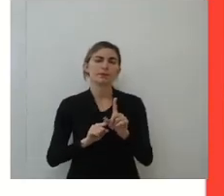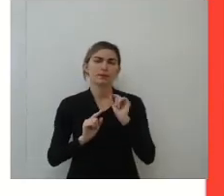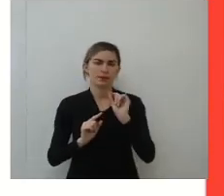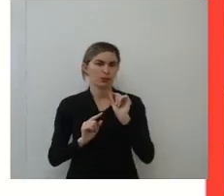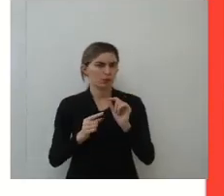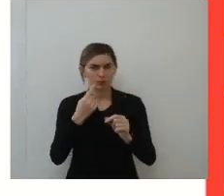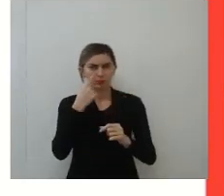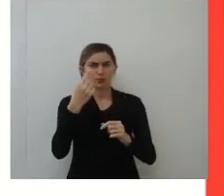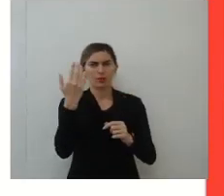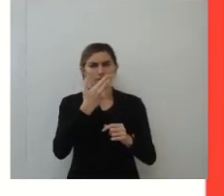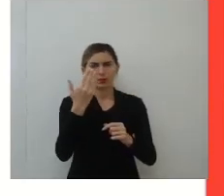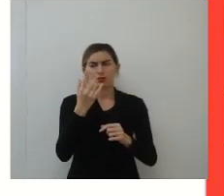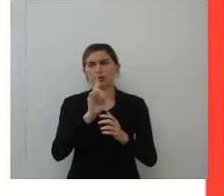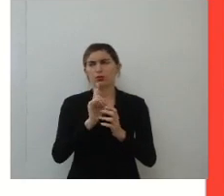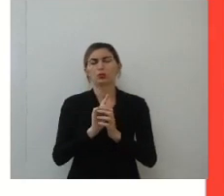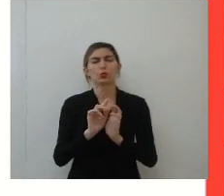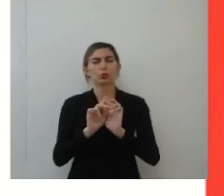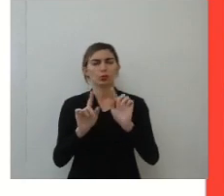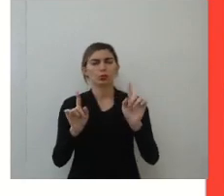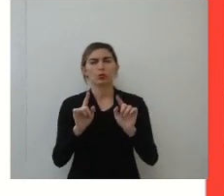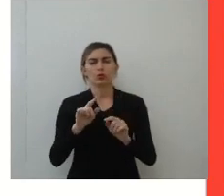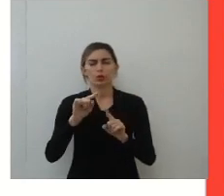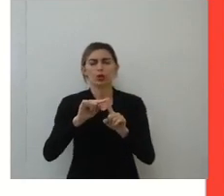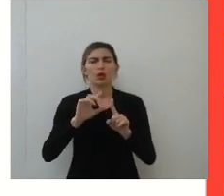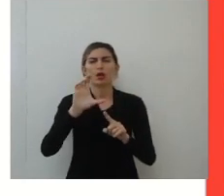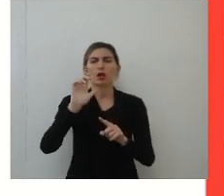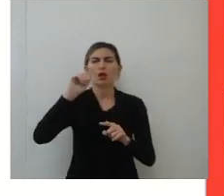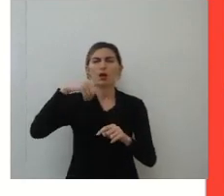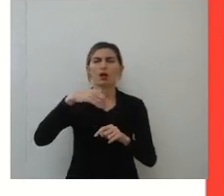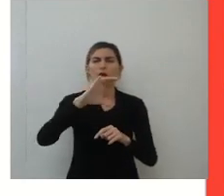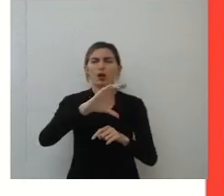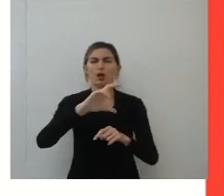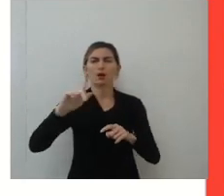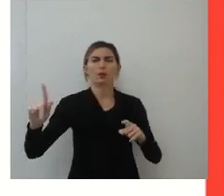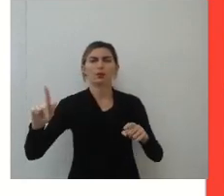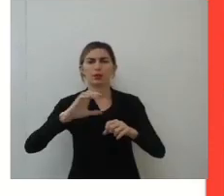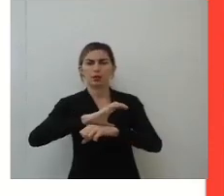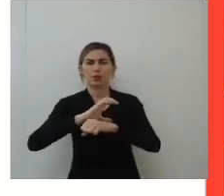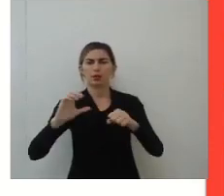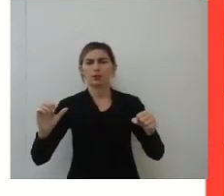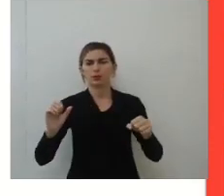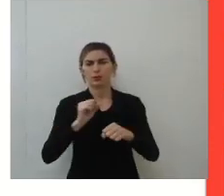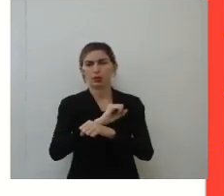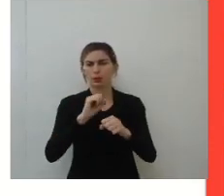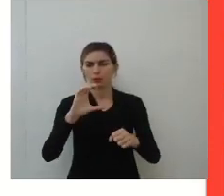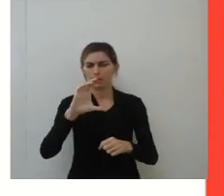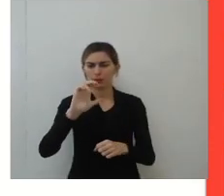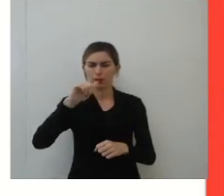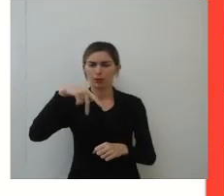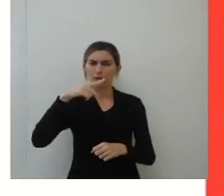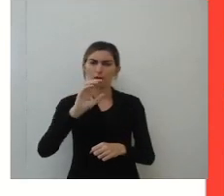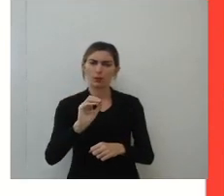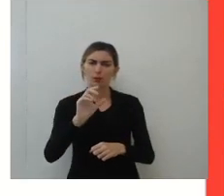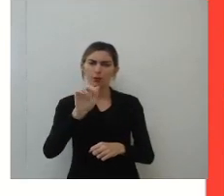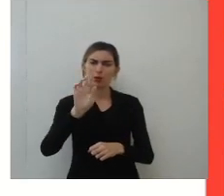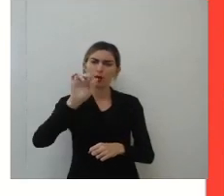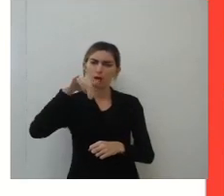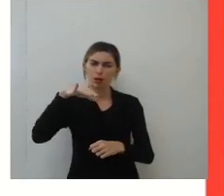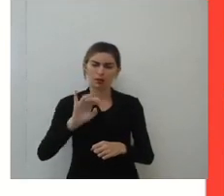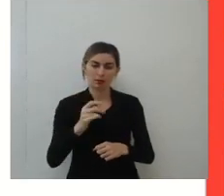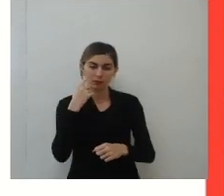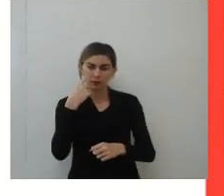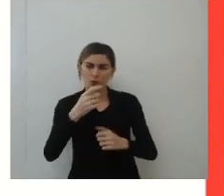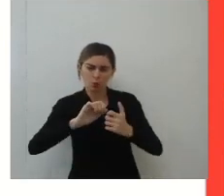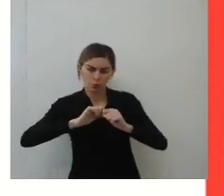não está aparecendo aqui no nome, mas é o bairro de Campo Grande, tá? Que é no Recife. Então a gente tem uma expansão do